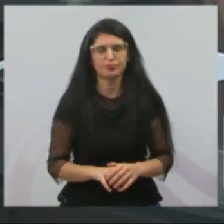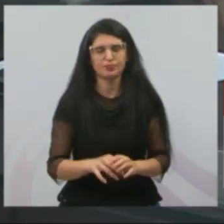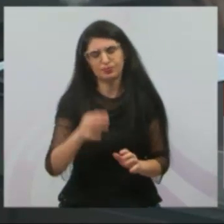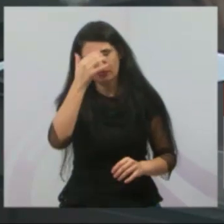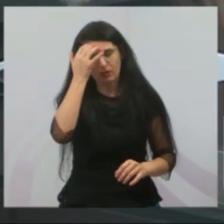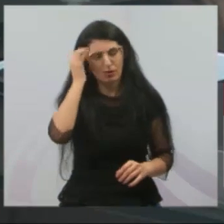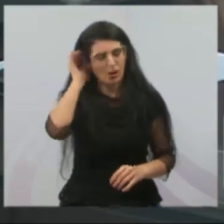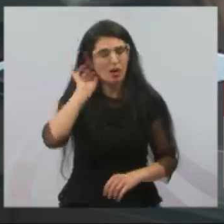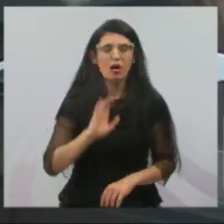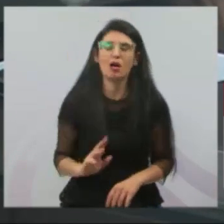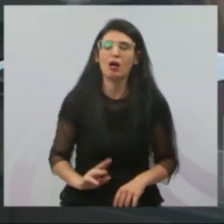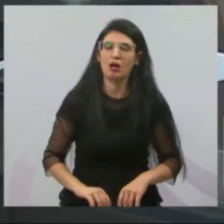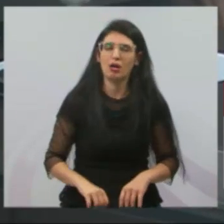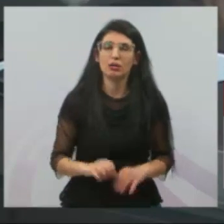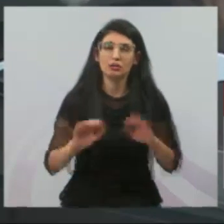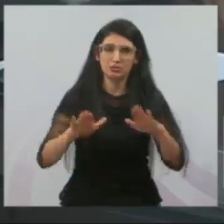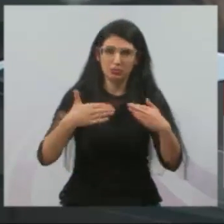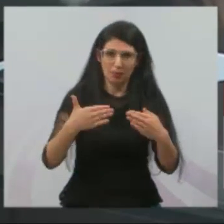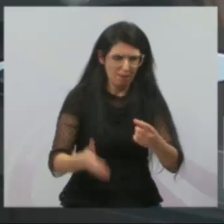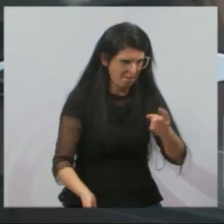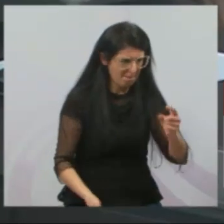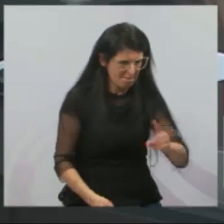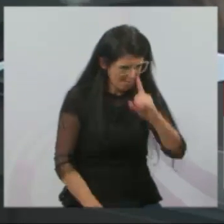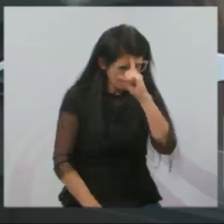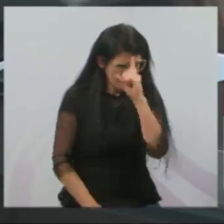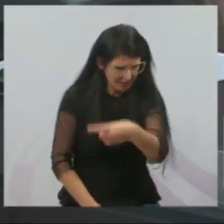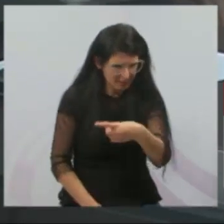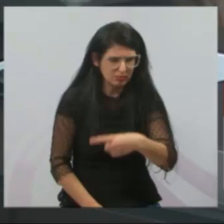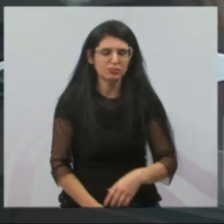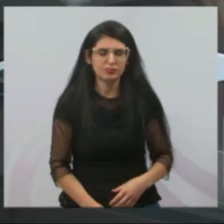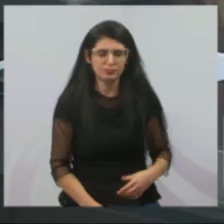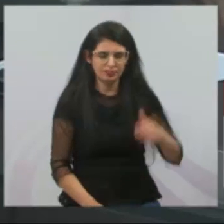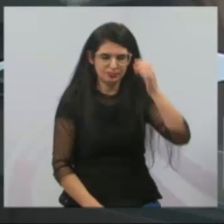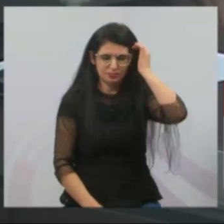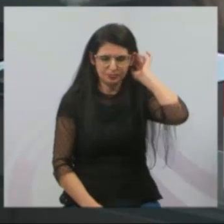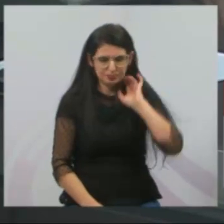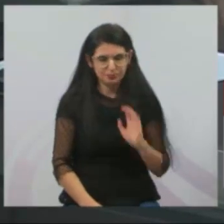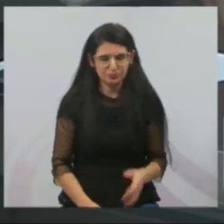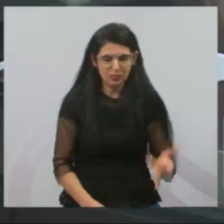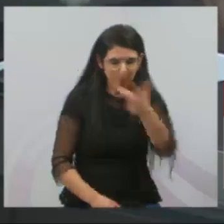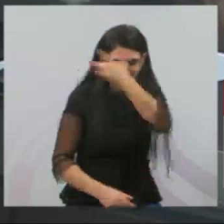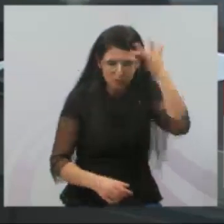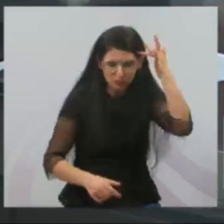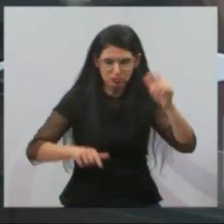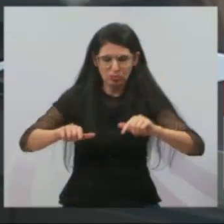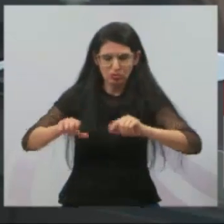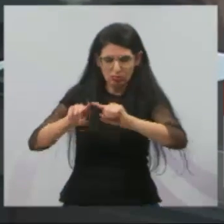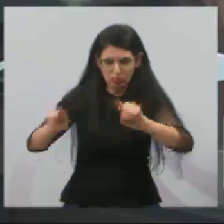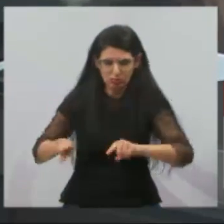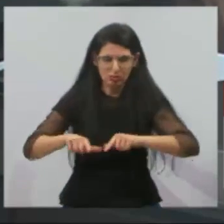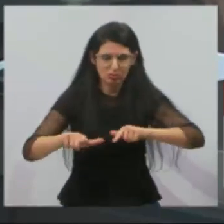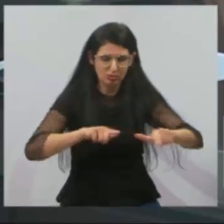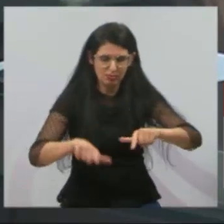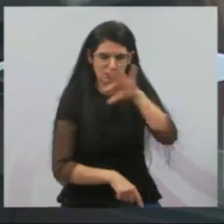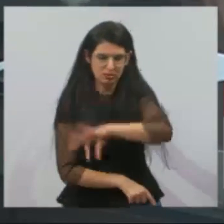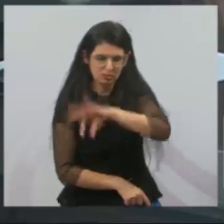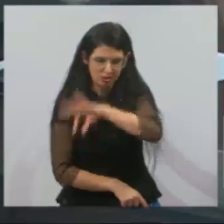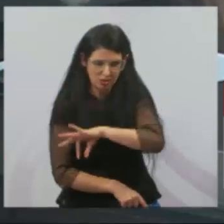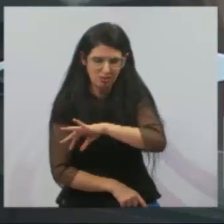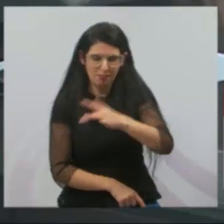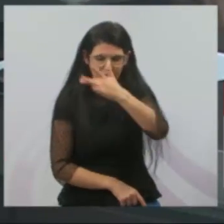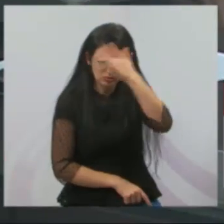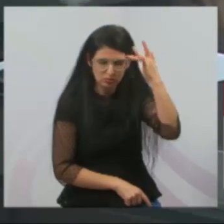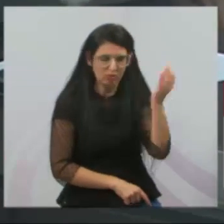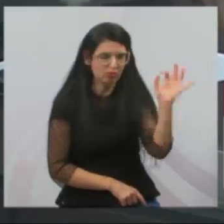medidas obrigatórias é que a alíquota de contribuição previdenciária do servidor seja, no mínimo, a alíquota prevista